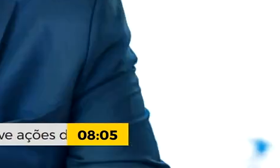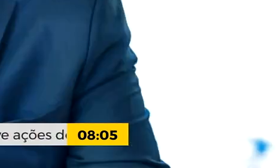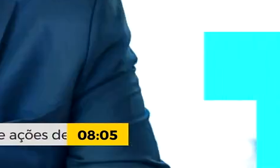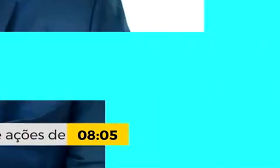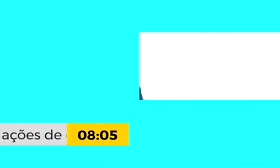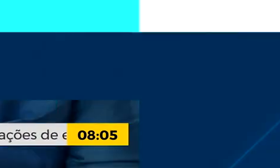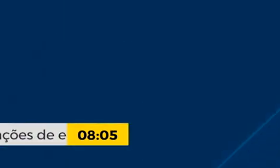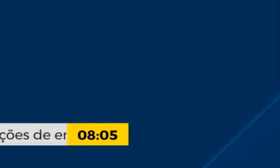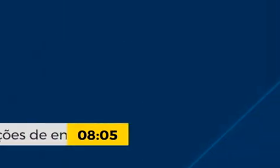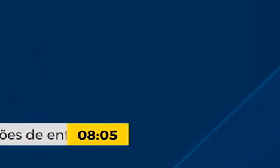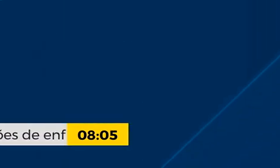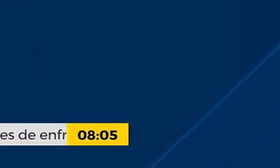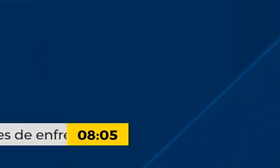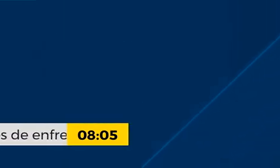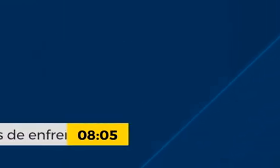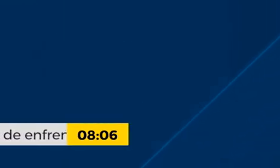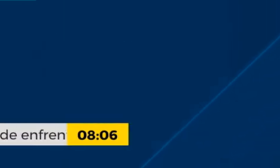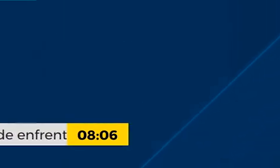o povo reclama